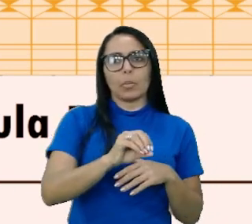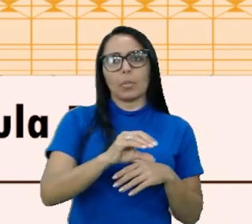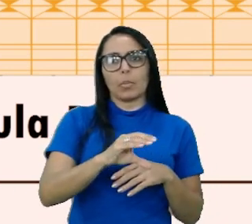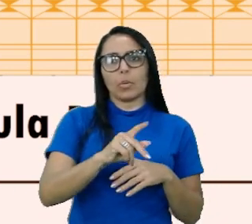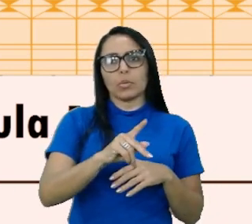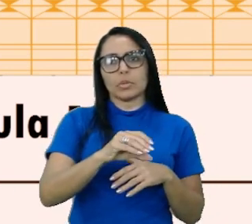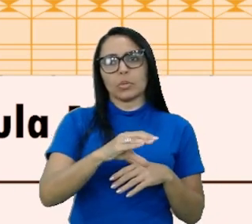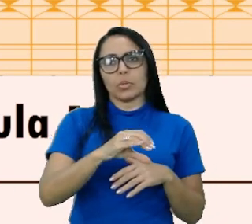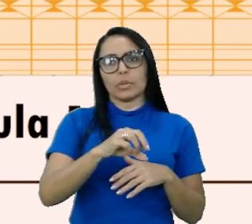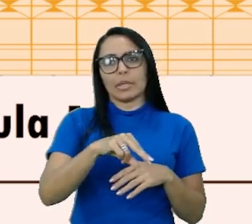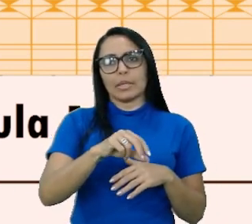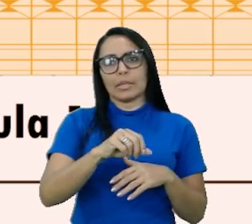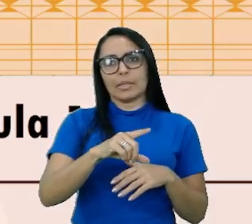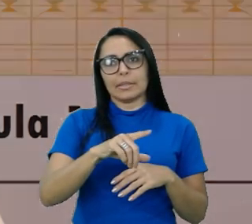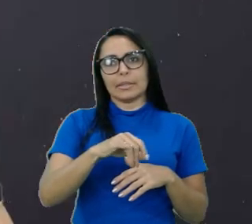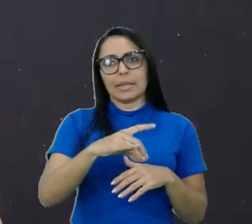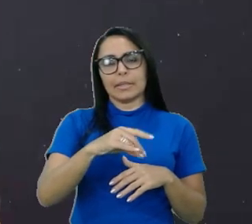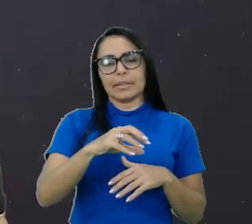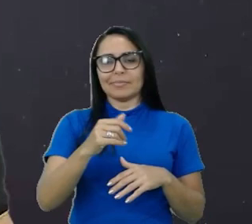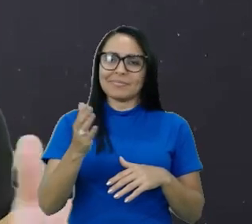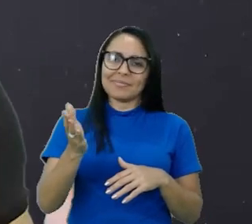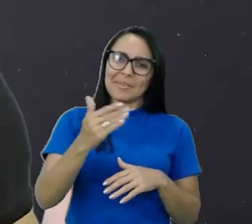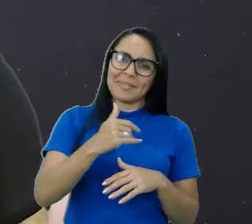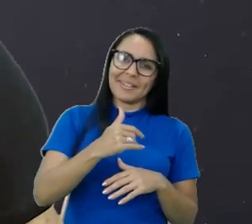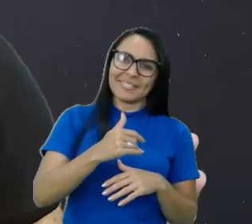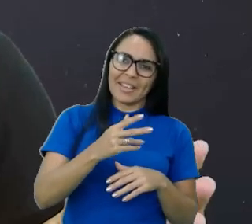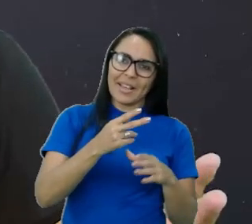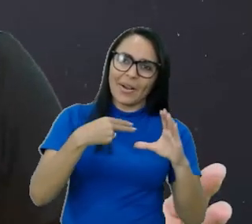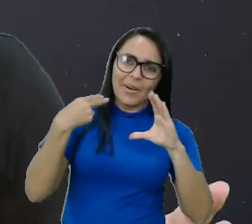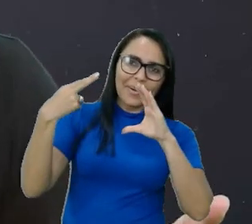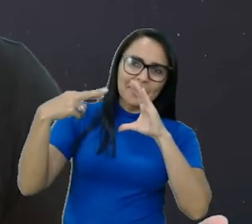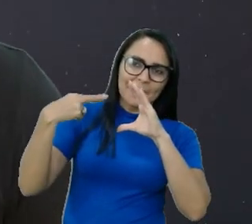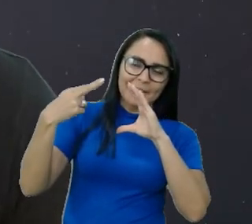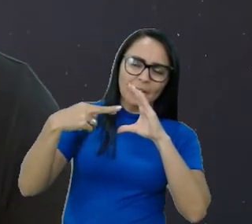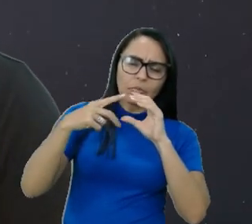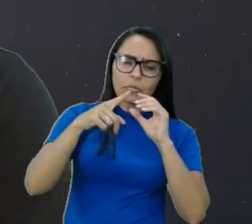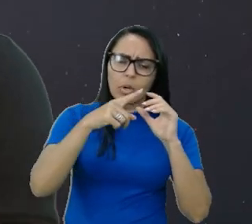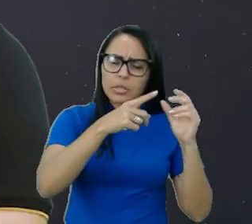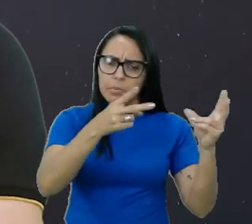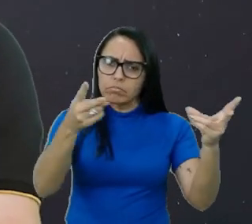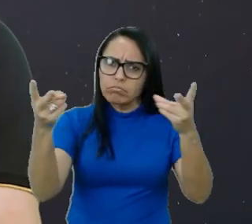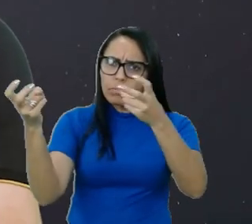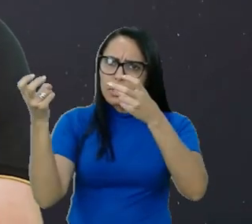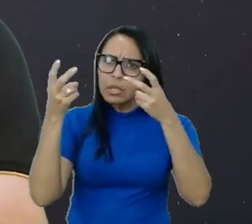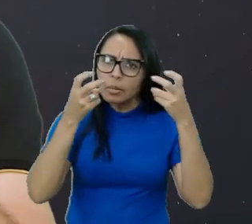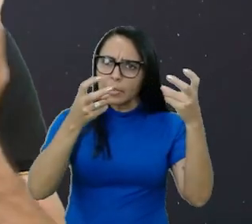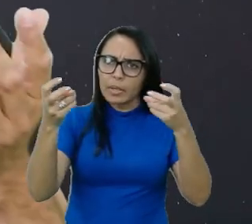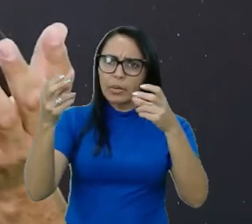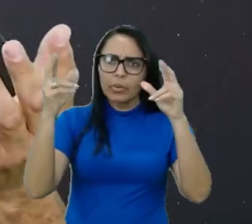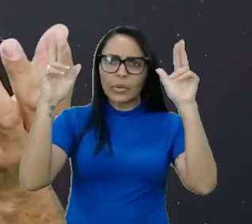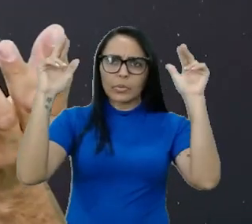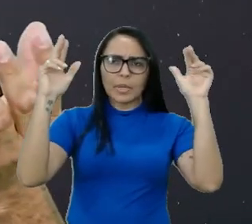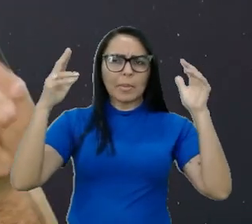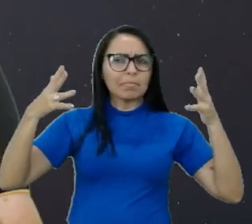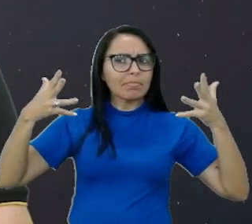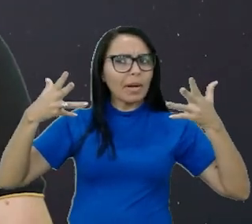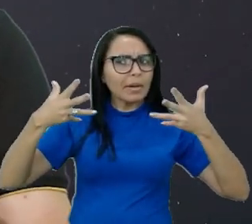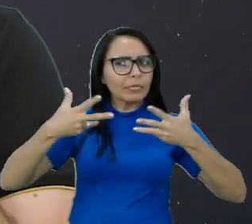Proporcionalidade. Pois é, vem para mim, Robertão, vem para mim, Robertão. Você percebeu que o tema ele é